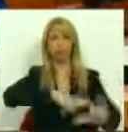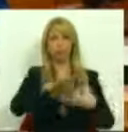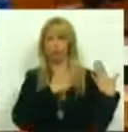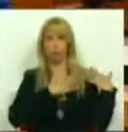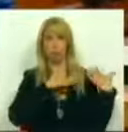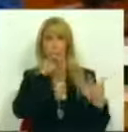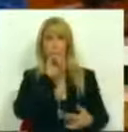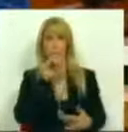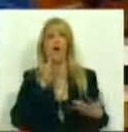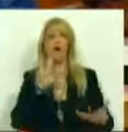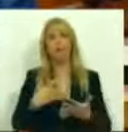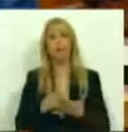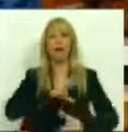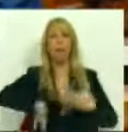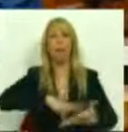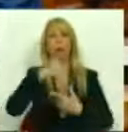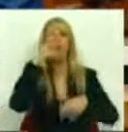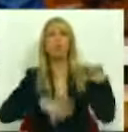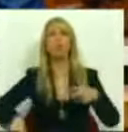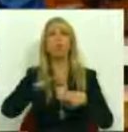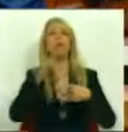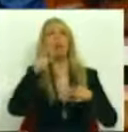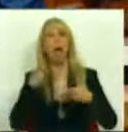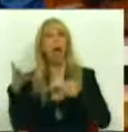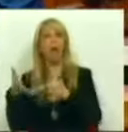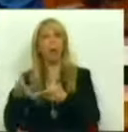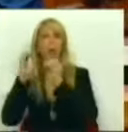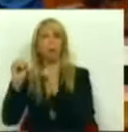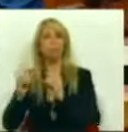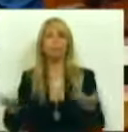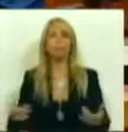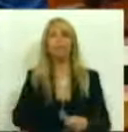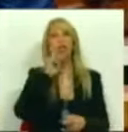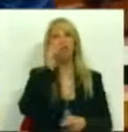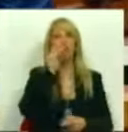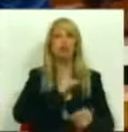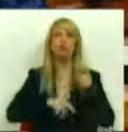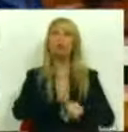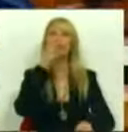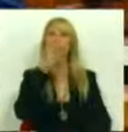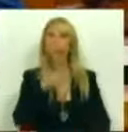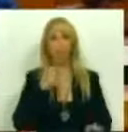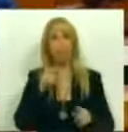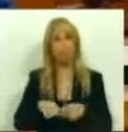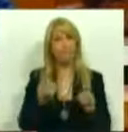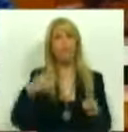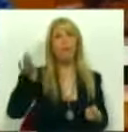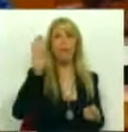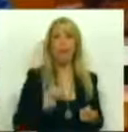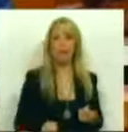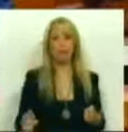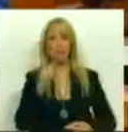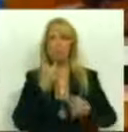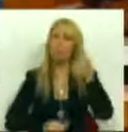a população e afinal não ajudam? Senhores deputados e senhores deputados do Partido Socialista, é